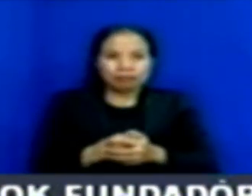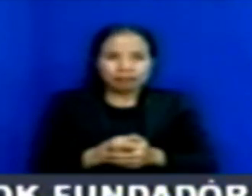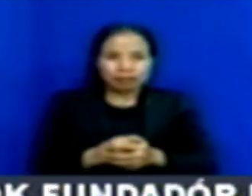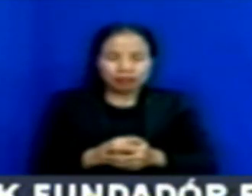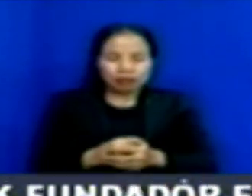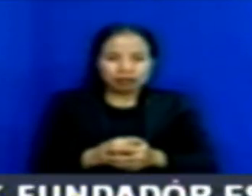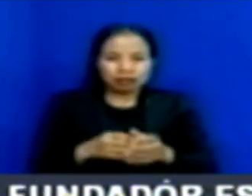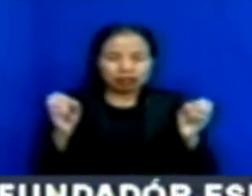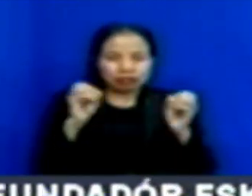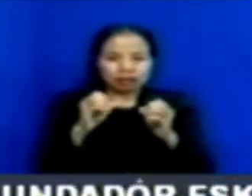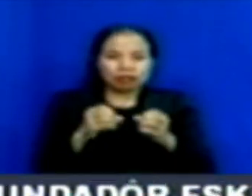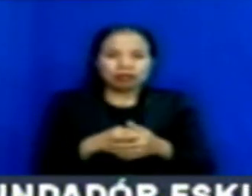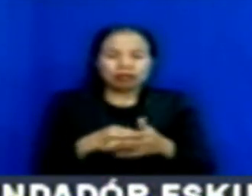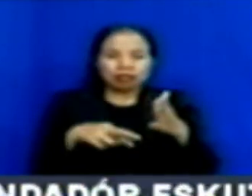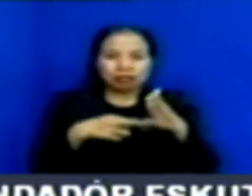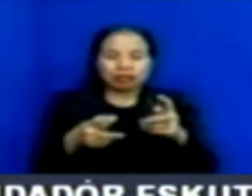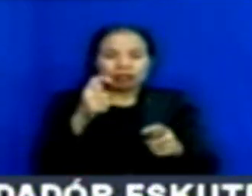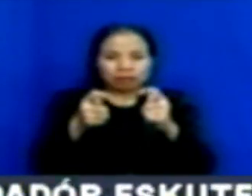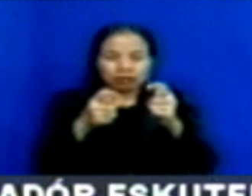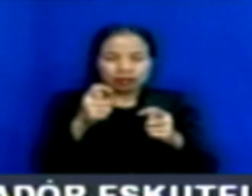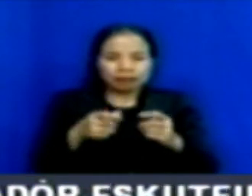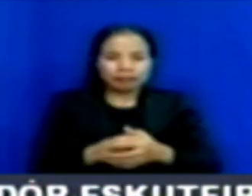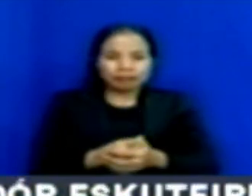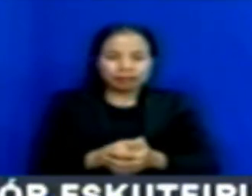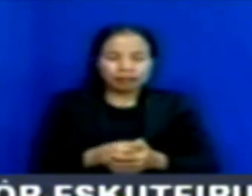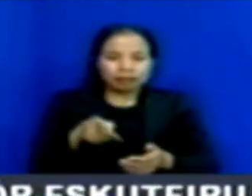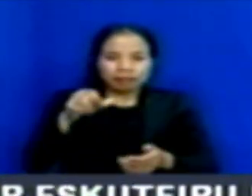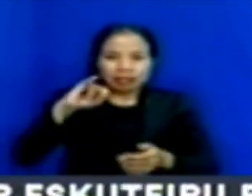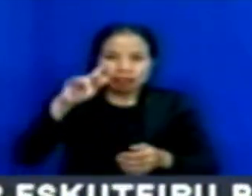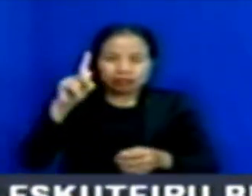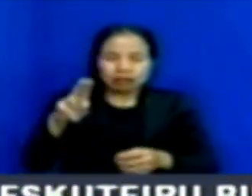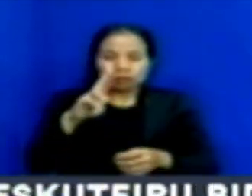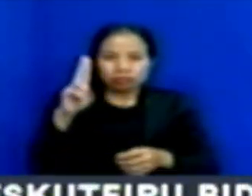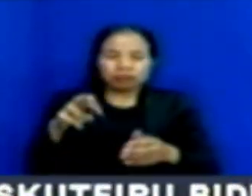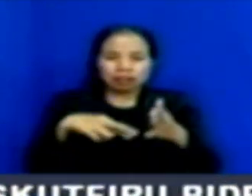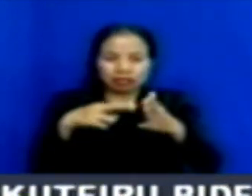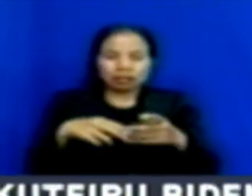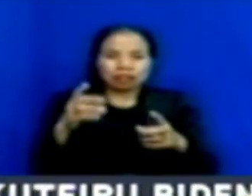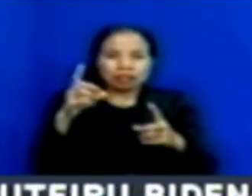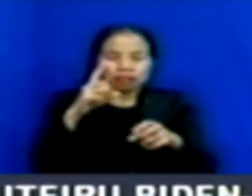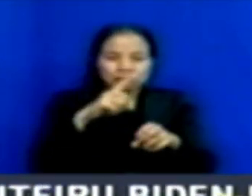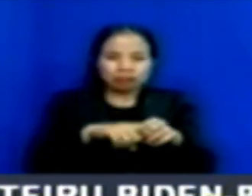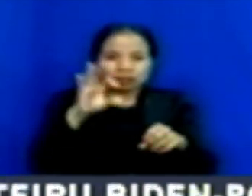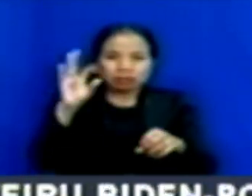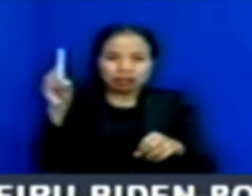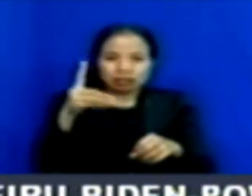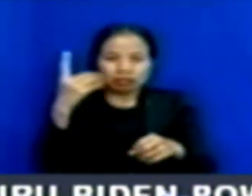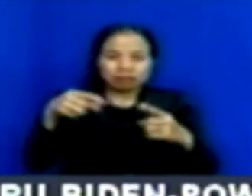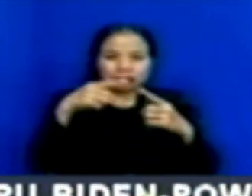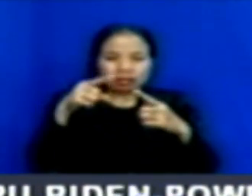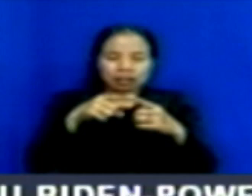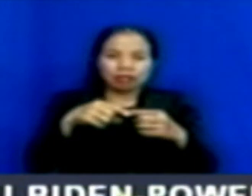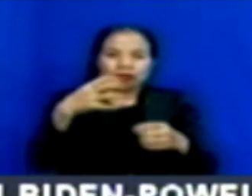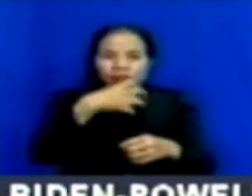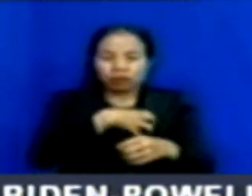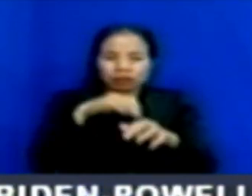no desobediência ordem tribunal. Se que executa mandado, né? E a tu cociada der, o enhira polícia to e a